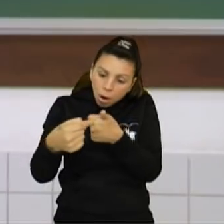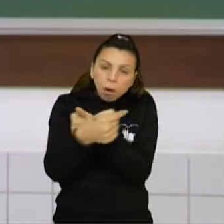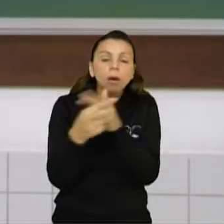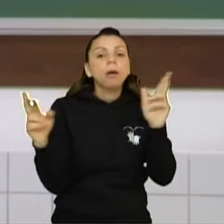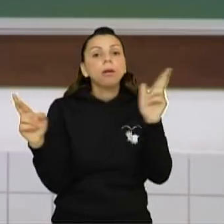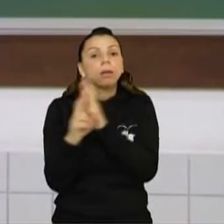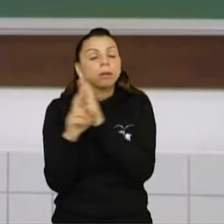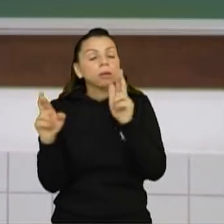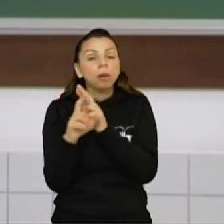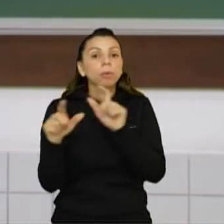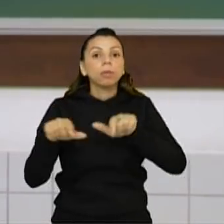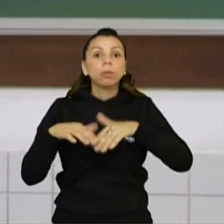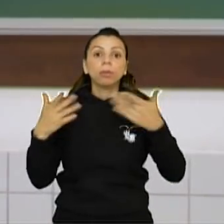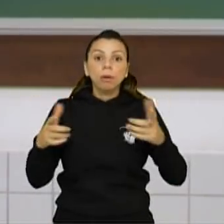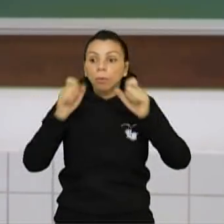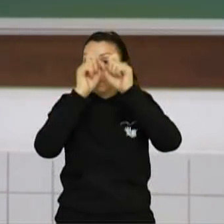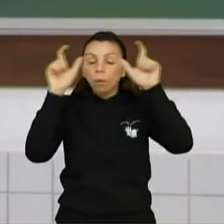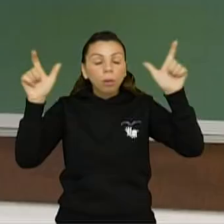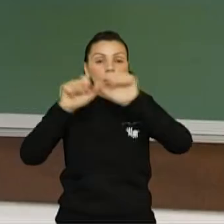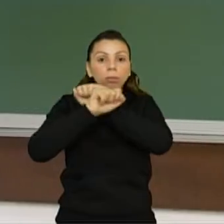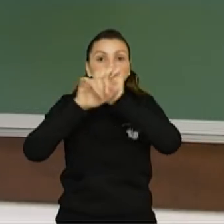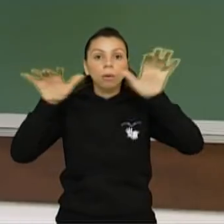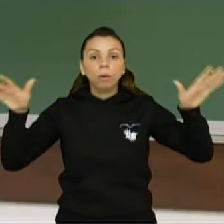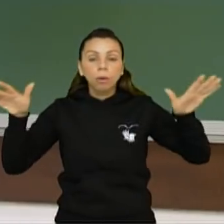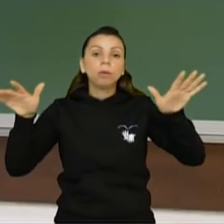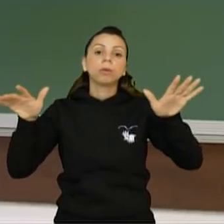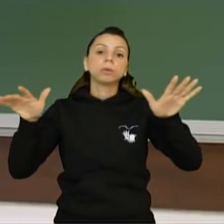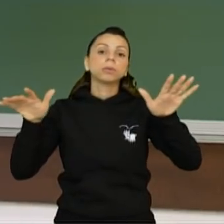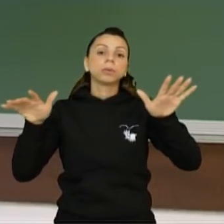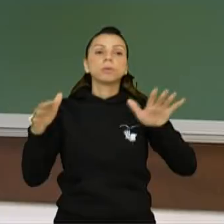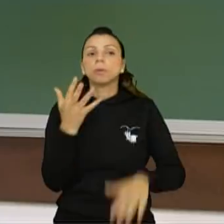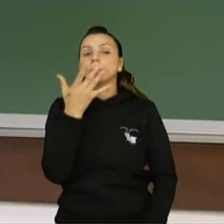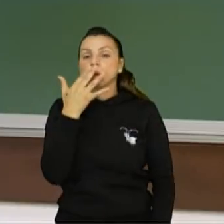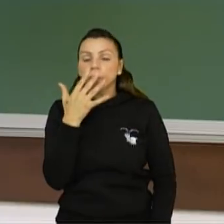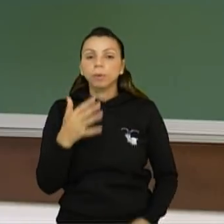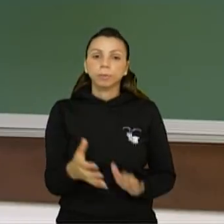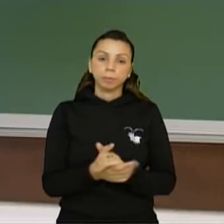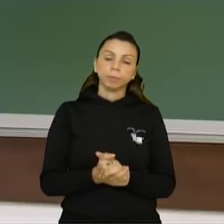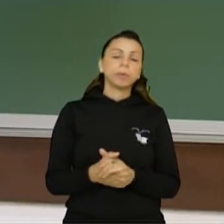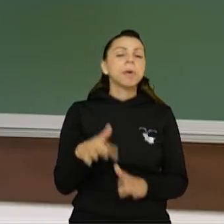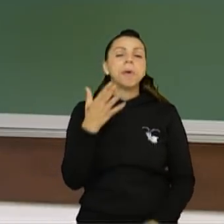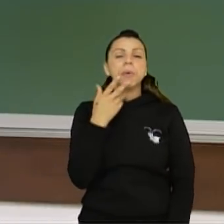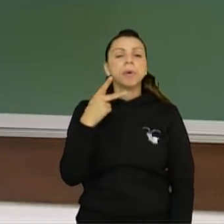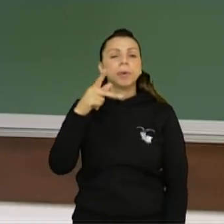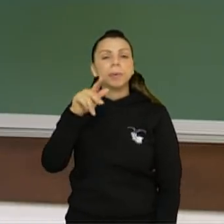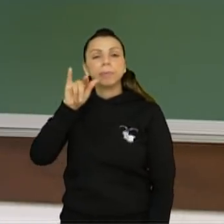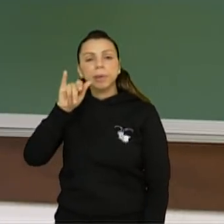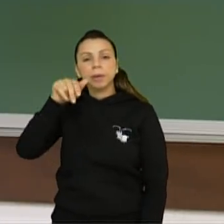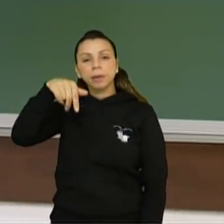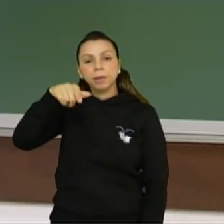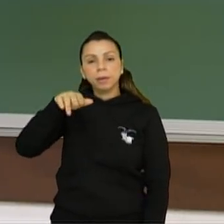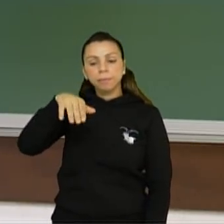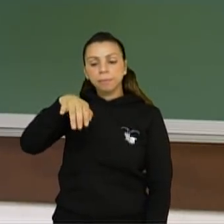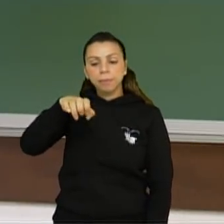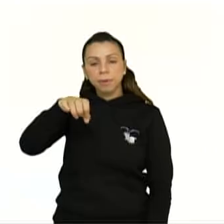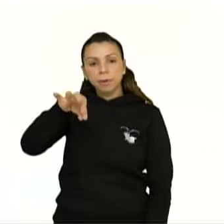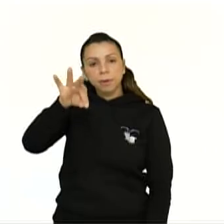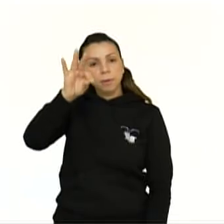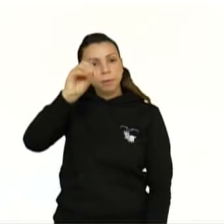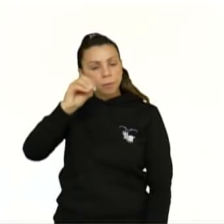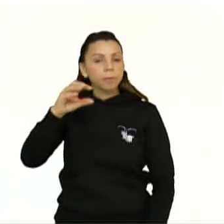olhar sobre a cor. E aí, nesses estudos, a gente tem então cor-pigmento, né? O que é? É a substância material